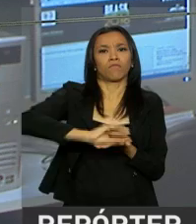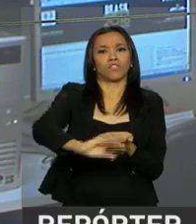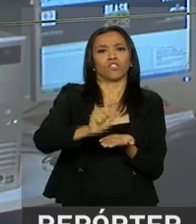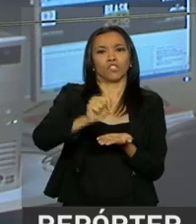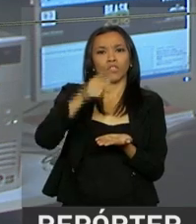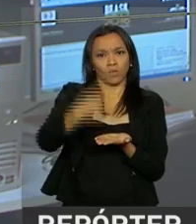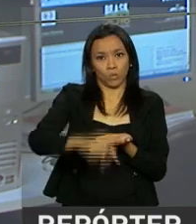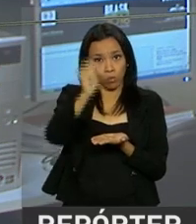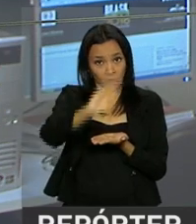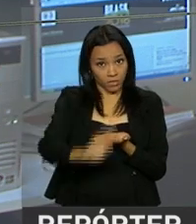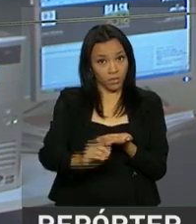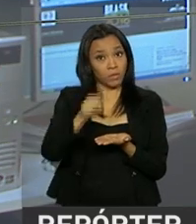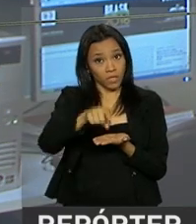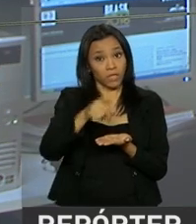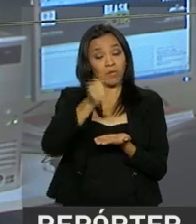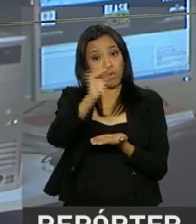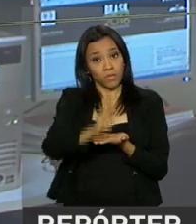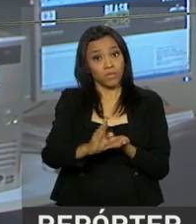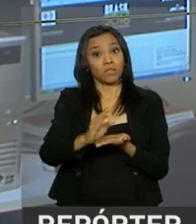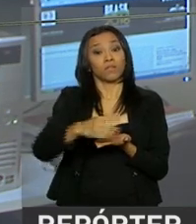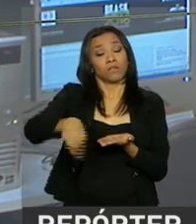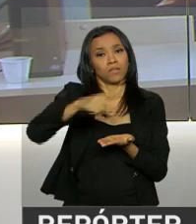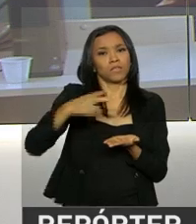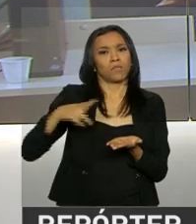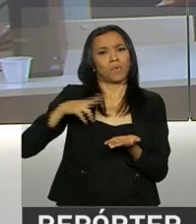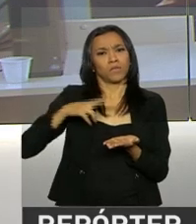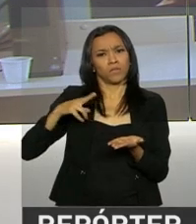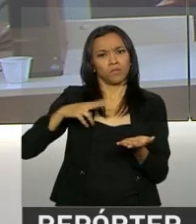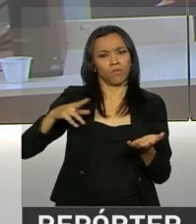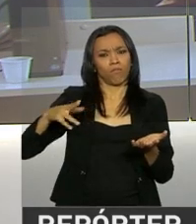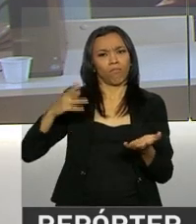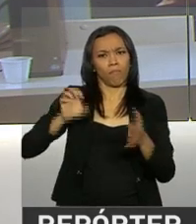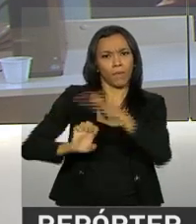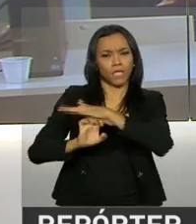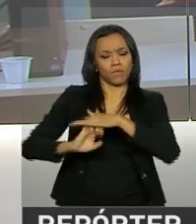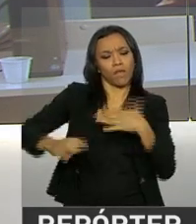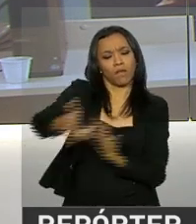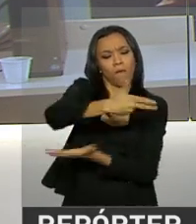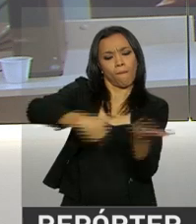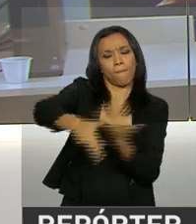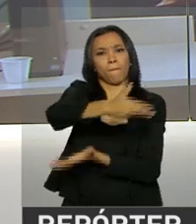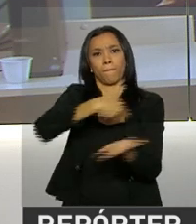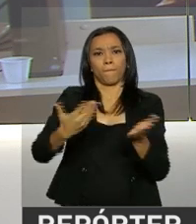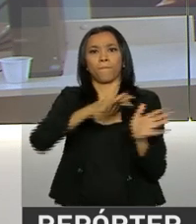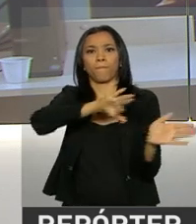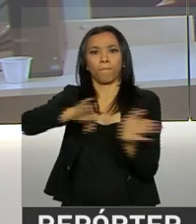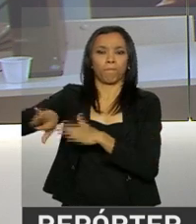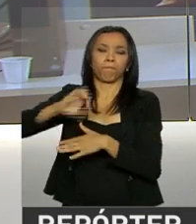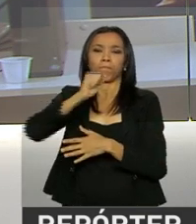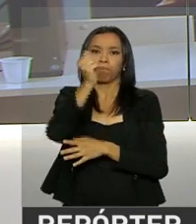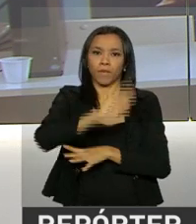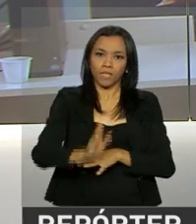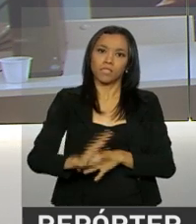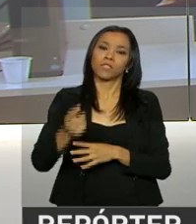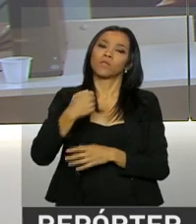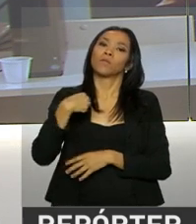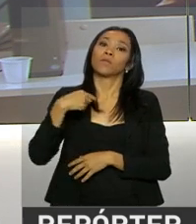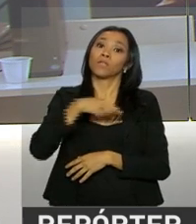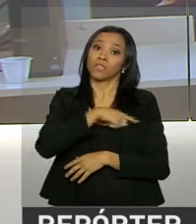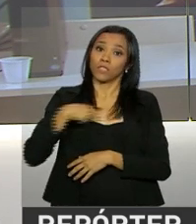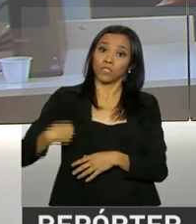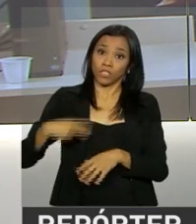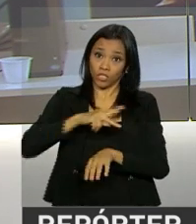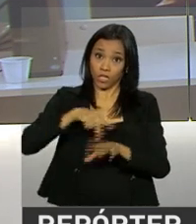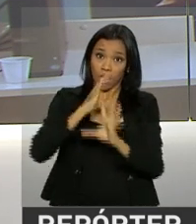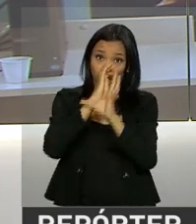que o governo vai ser um aliado da iniciativa privada. Brasil e China assinaram acordos para investimentos estimados em